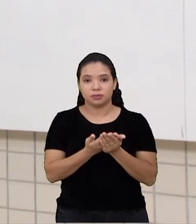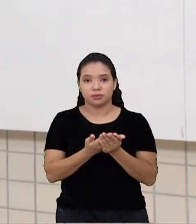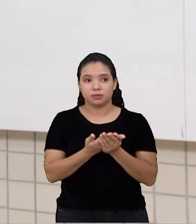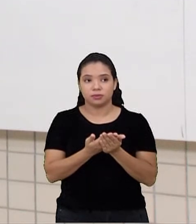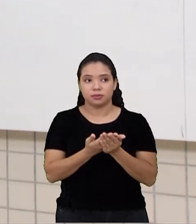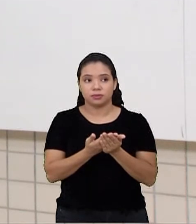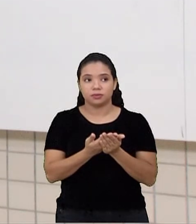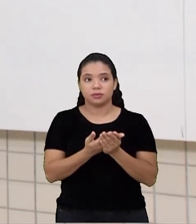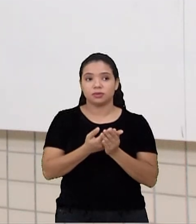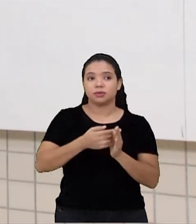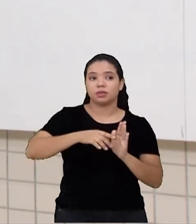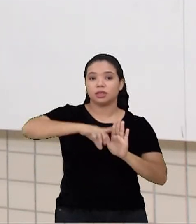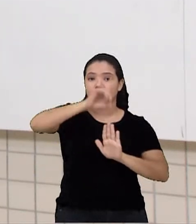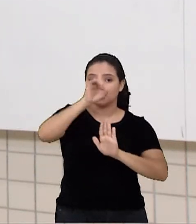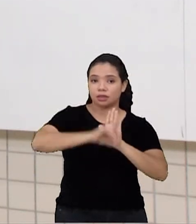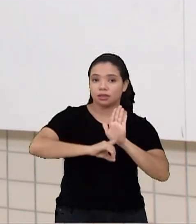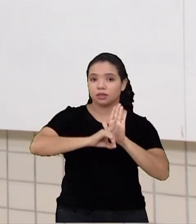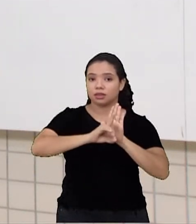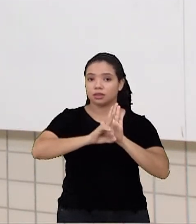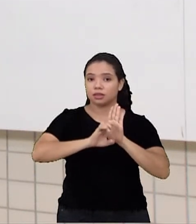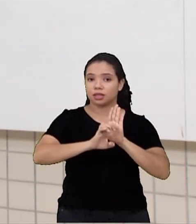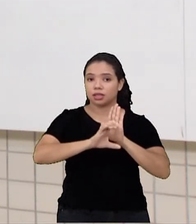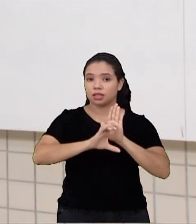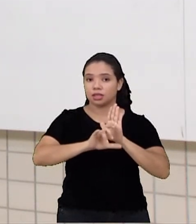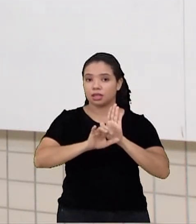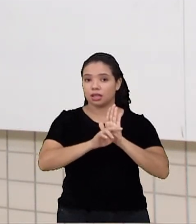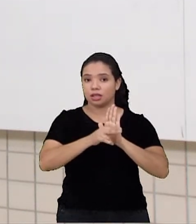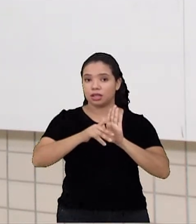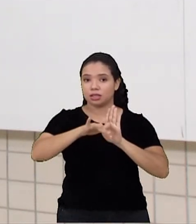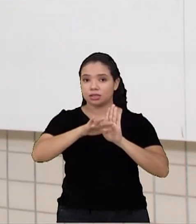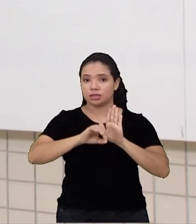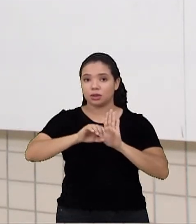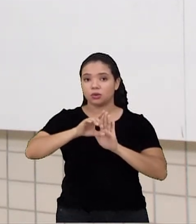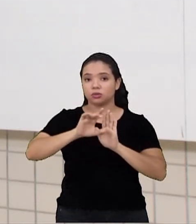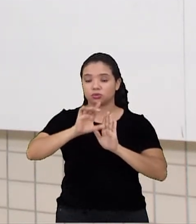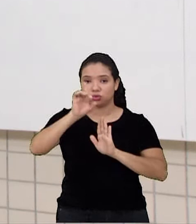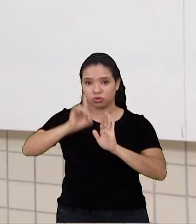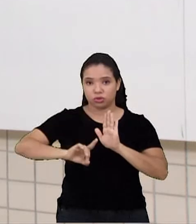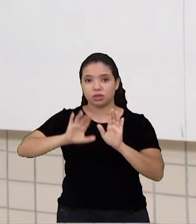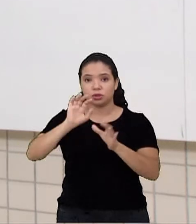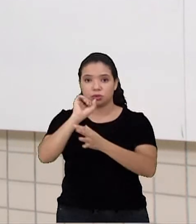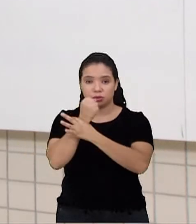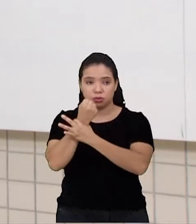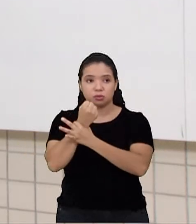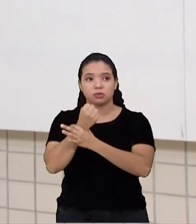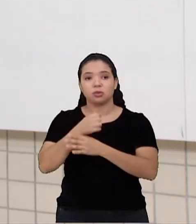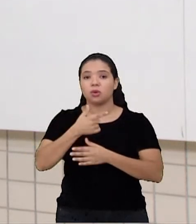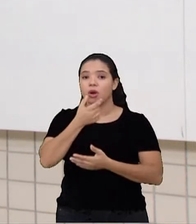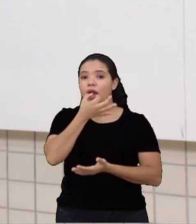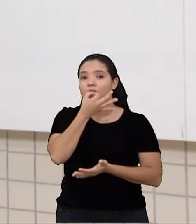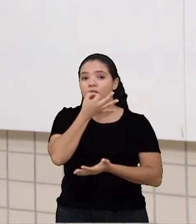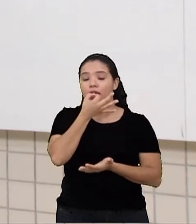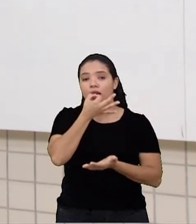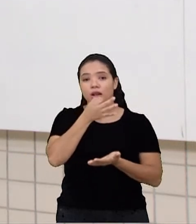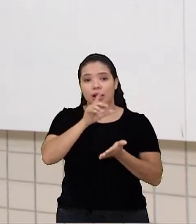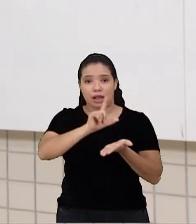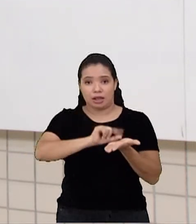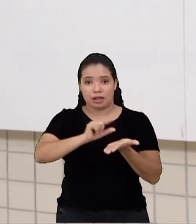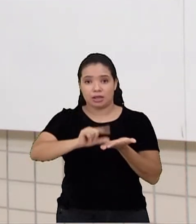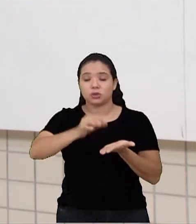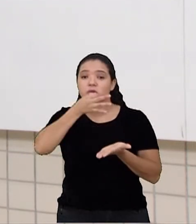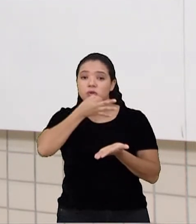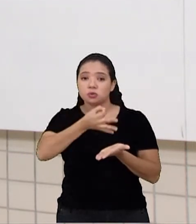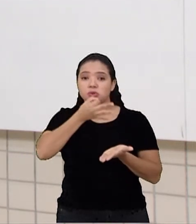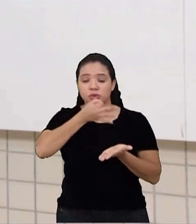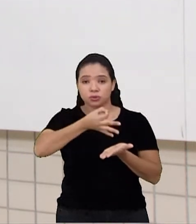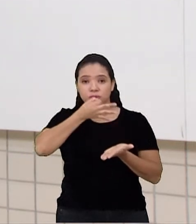dos Direitos Humanos. No artigo de opinião, que é o grupo de aulas que veio depois, nós